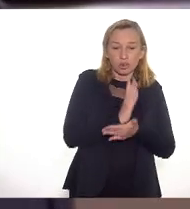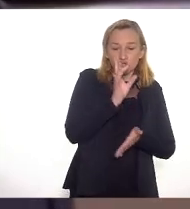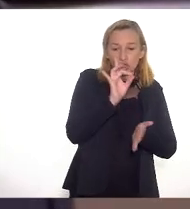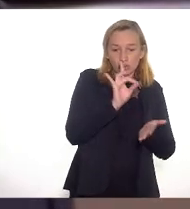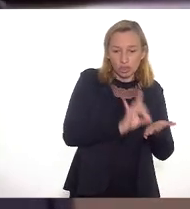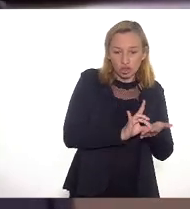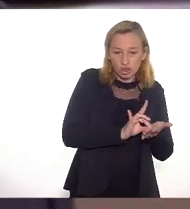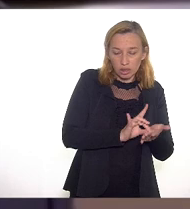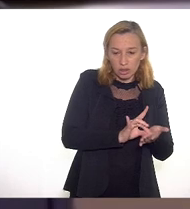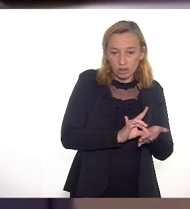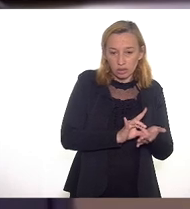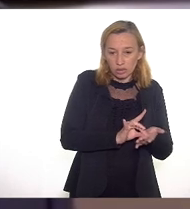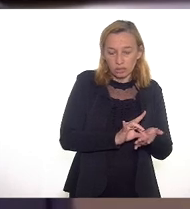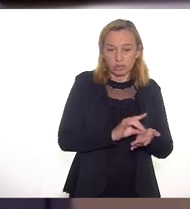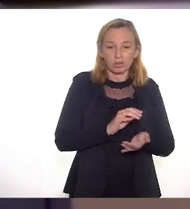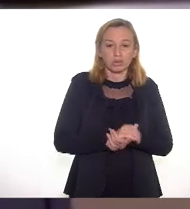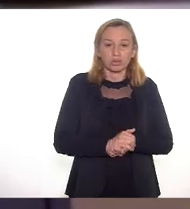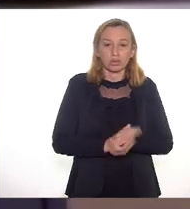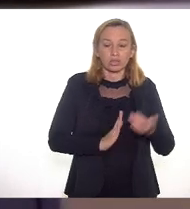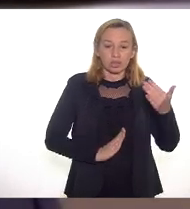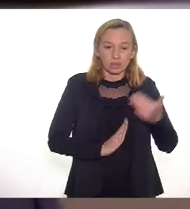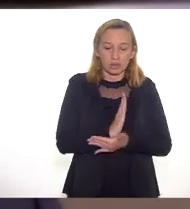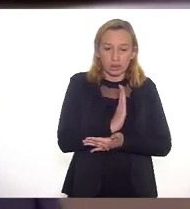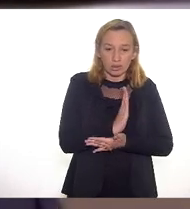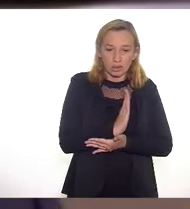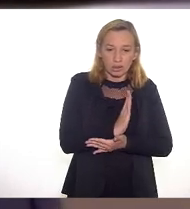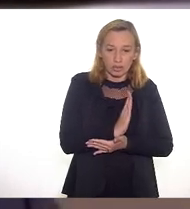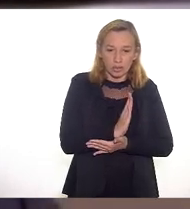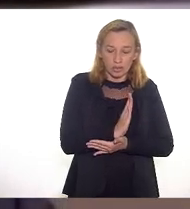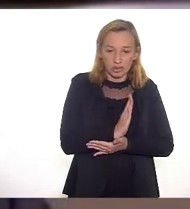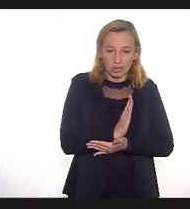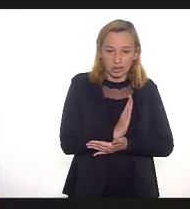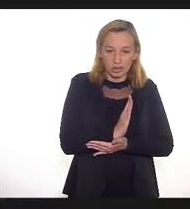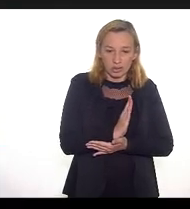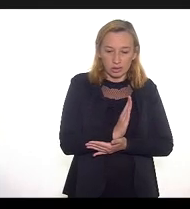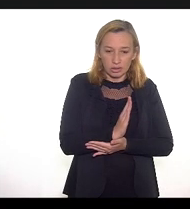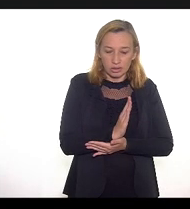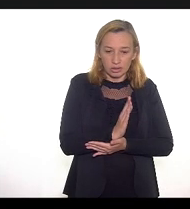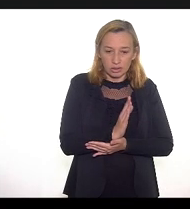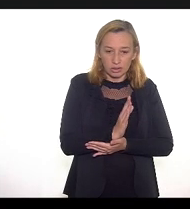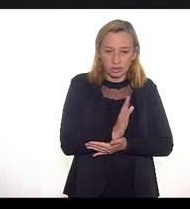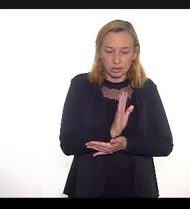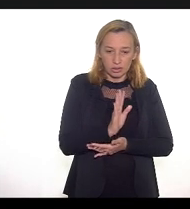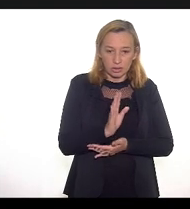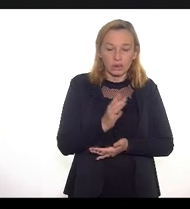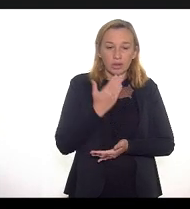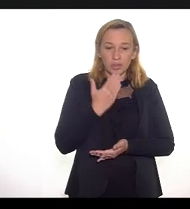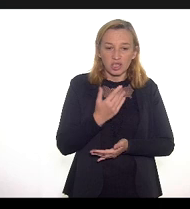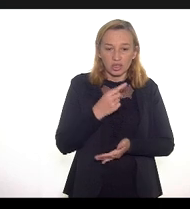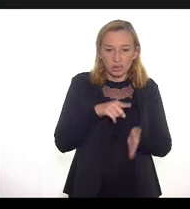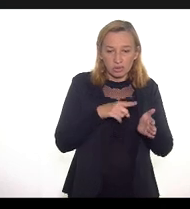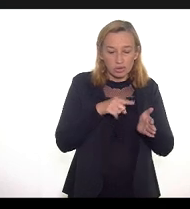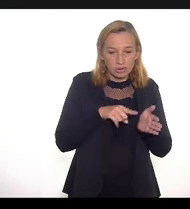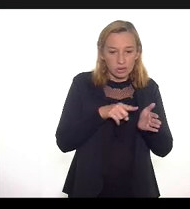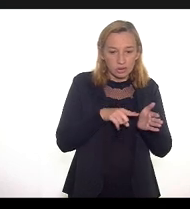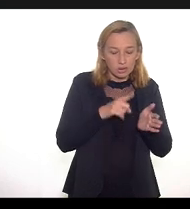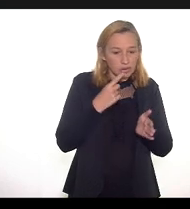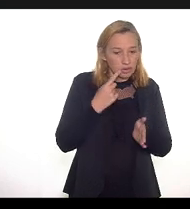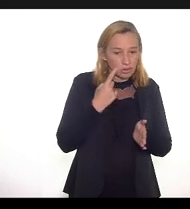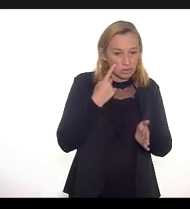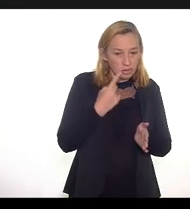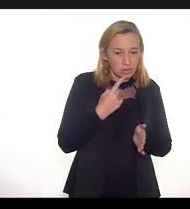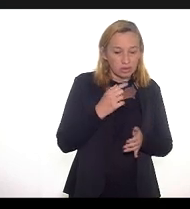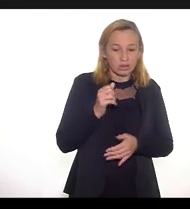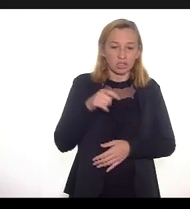original 4485. Se os que aprovam permaneçam como estão. Verificação, presidente. Verificação pedida pelo deputado Alexandre Knoploch